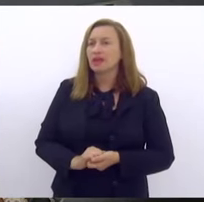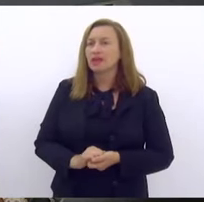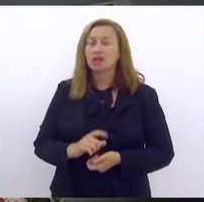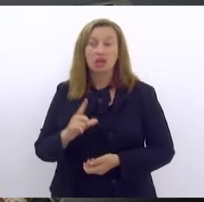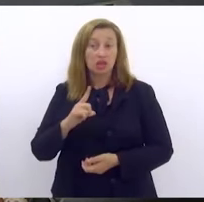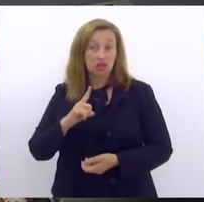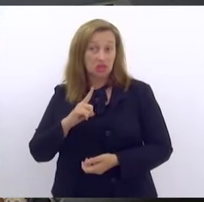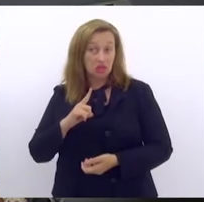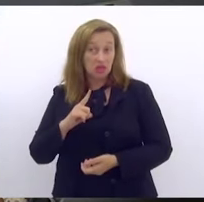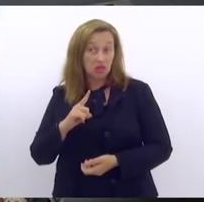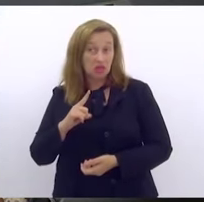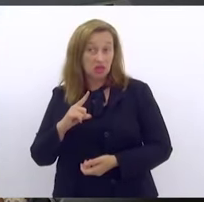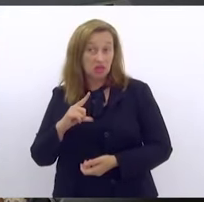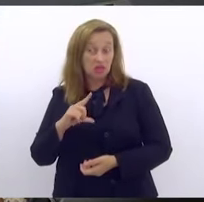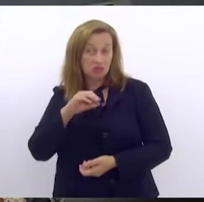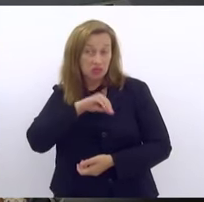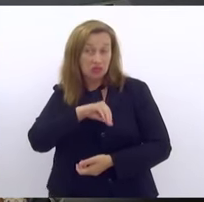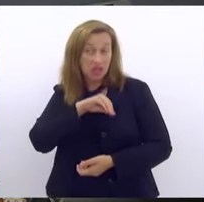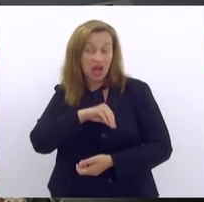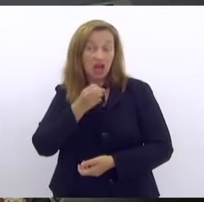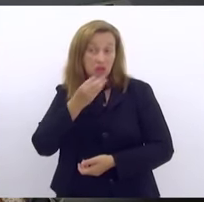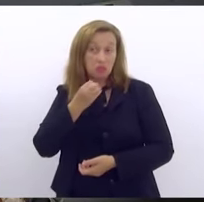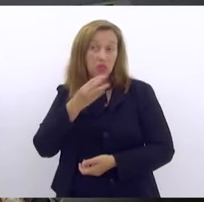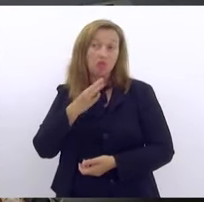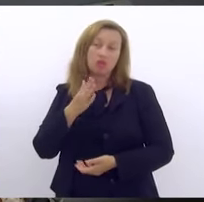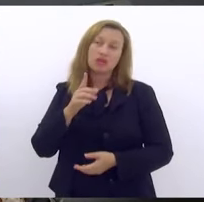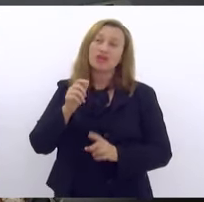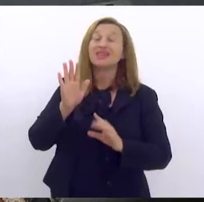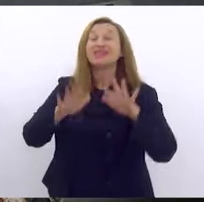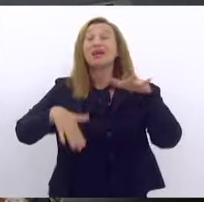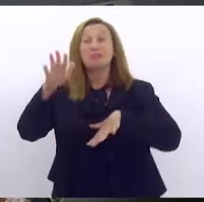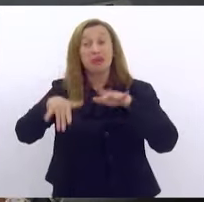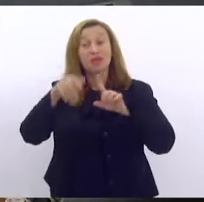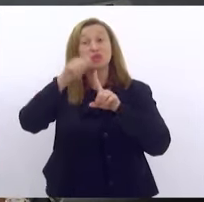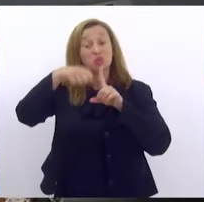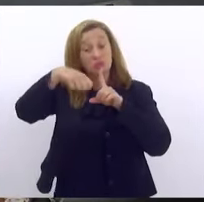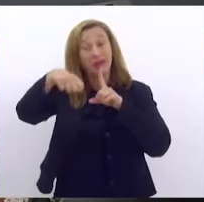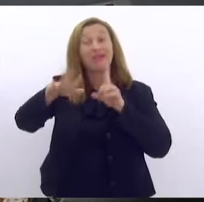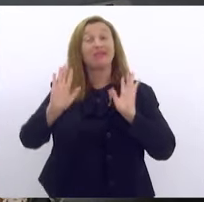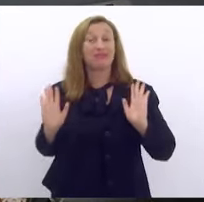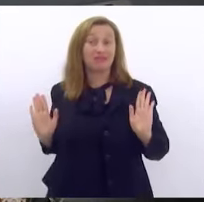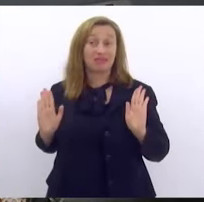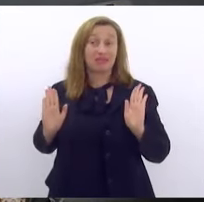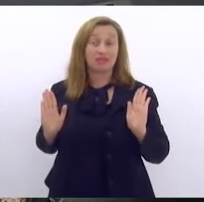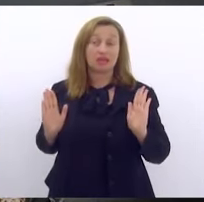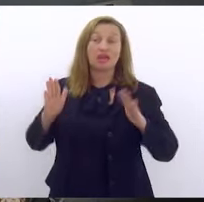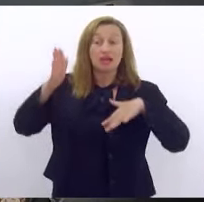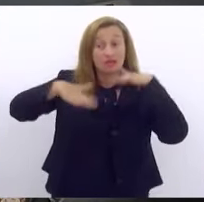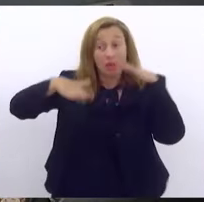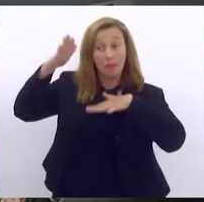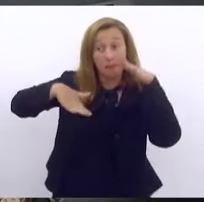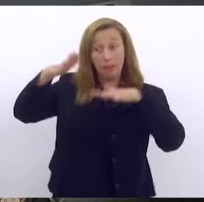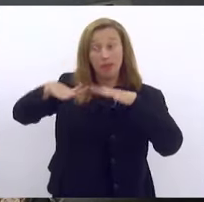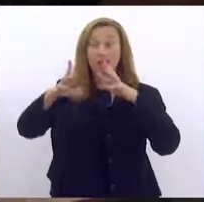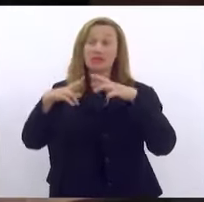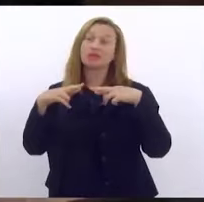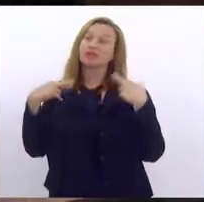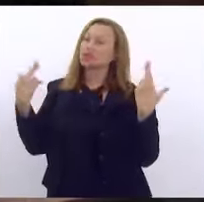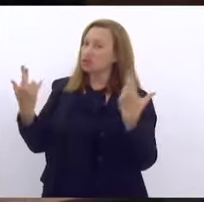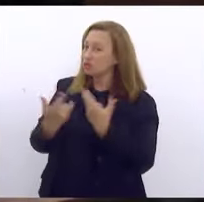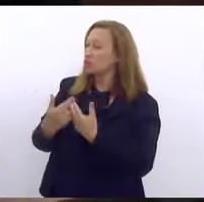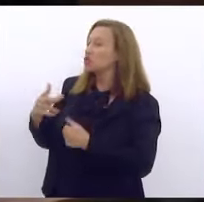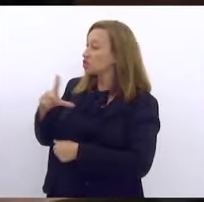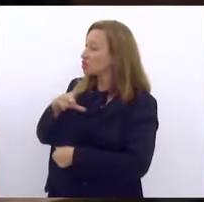uma renda variável, cada mês ele ganha um valor devido aos jetons, às reuniões que ele